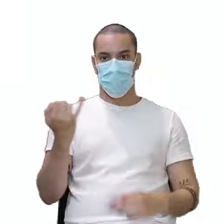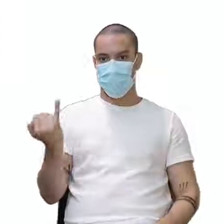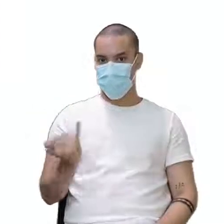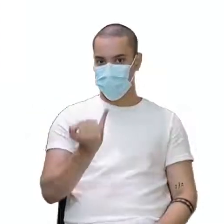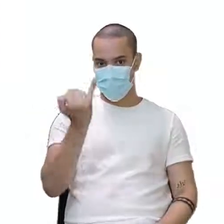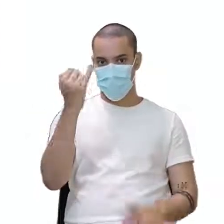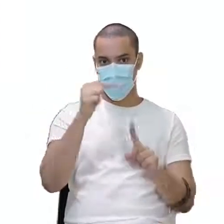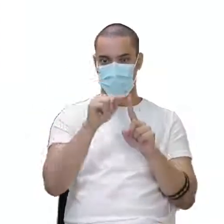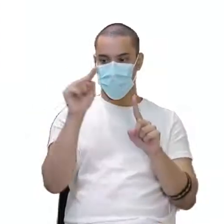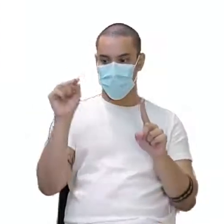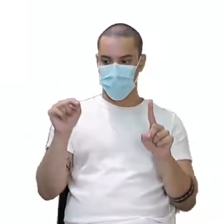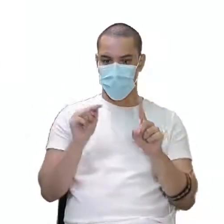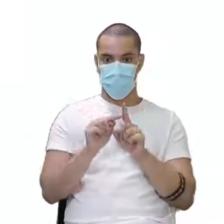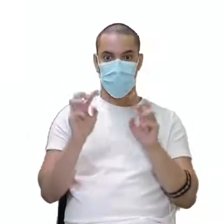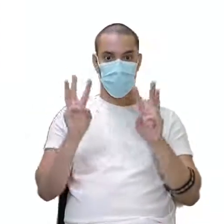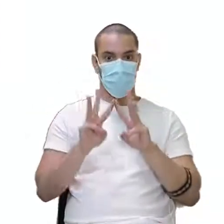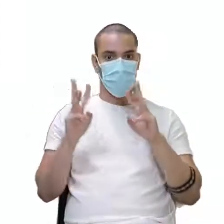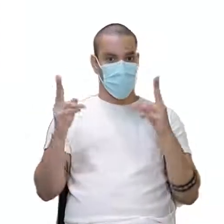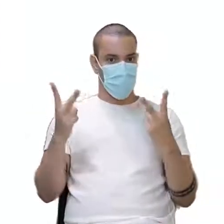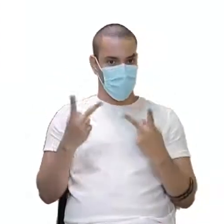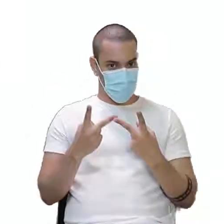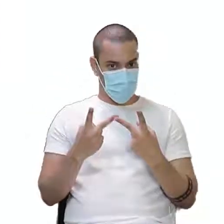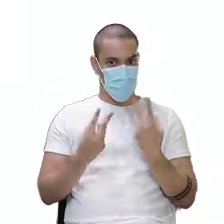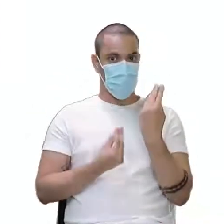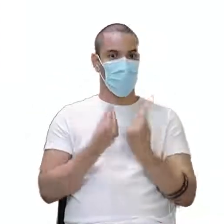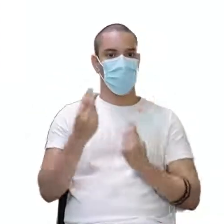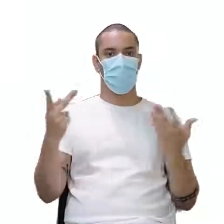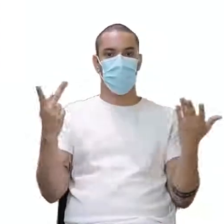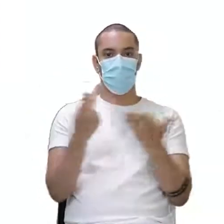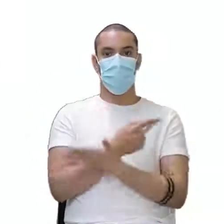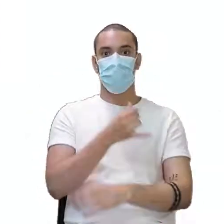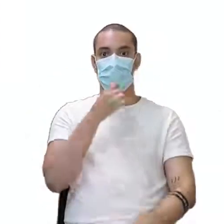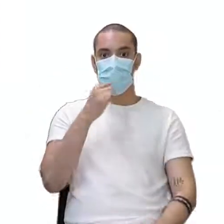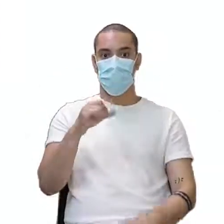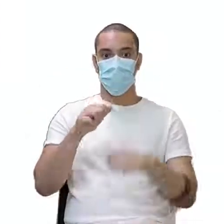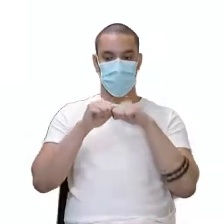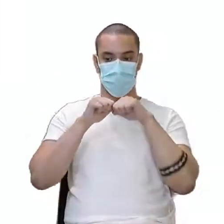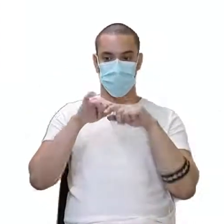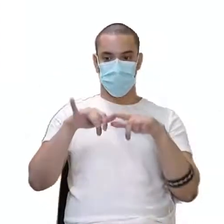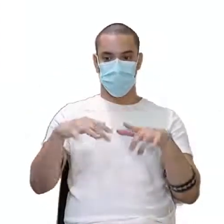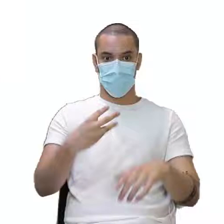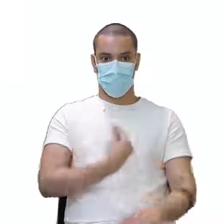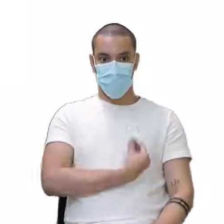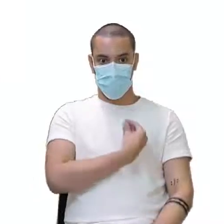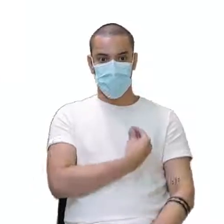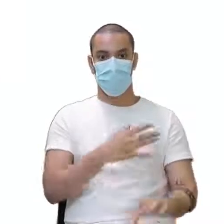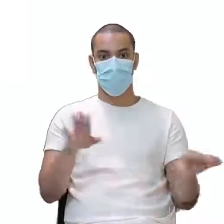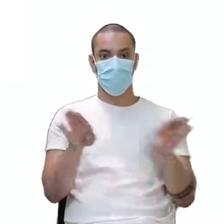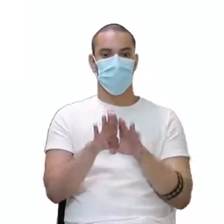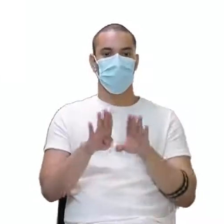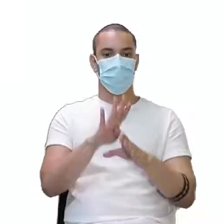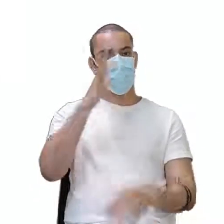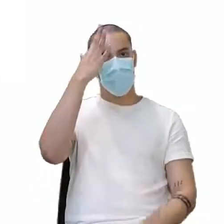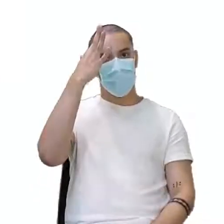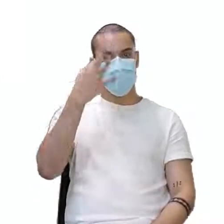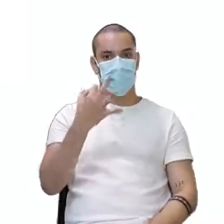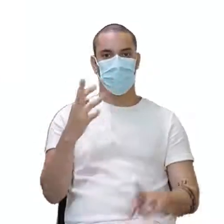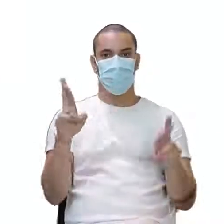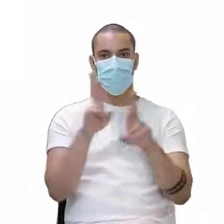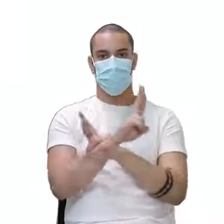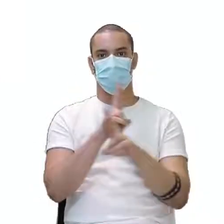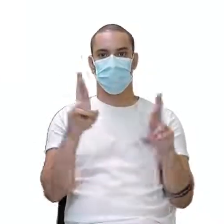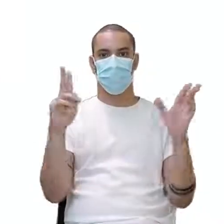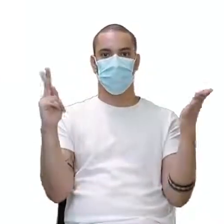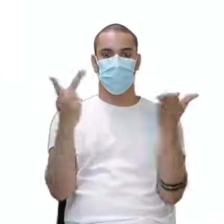do ciclo da matéria como transferência de energia para os seres vivos e entender também as relações